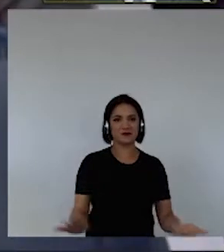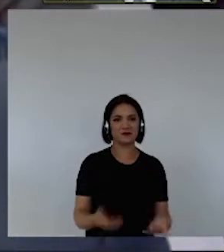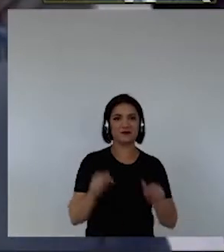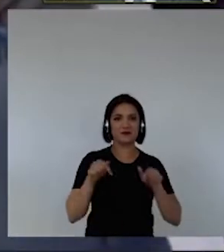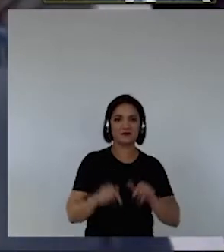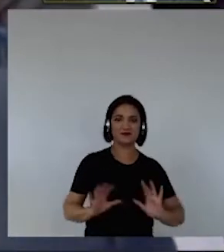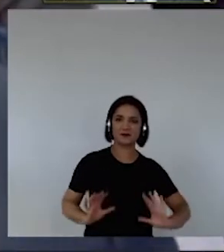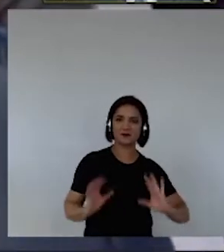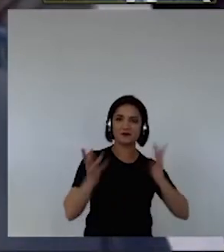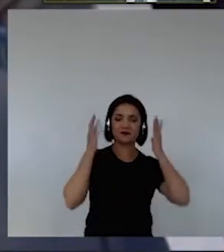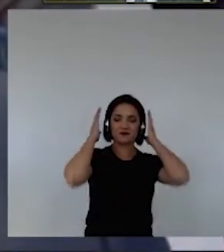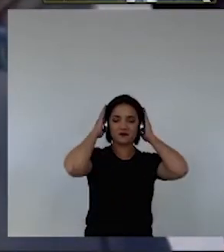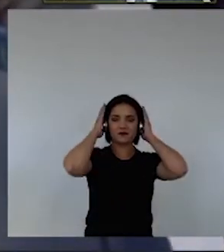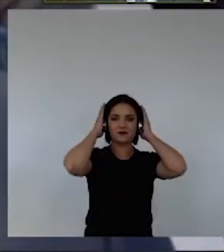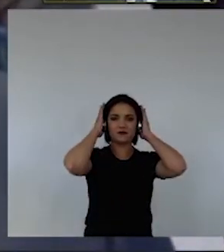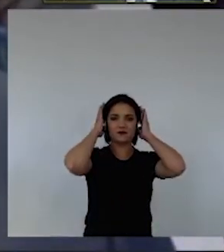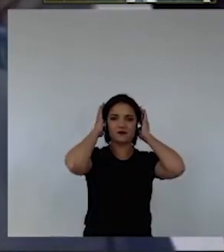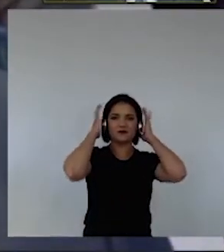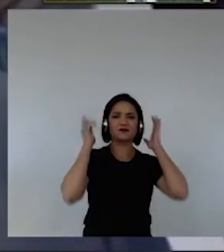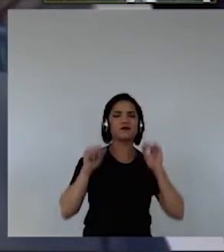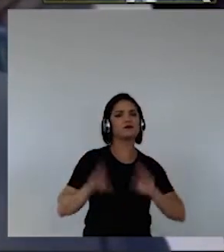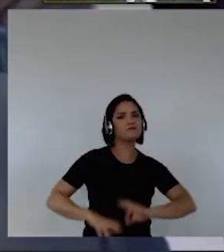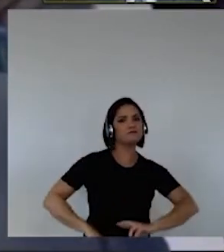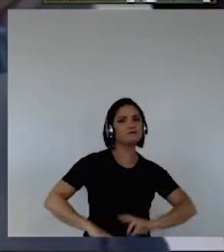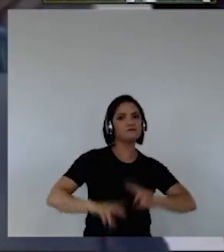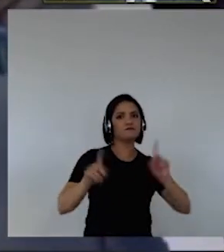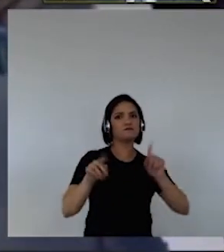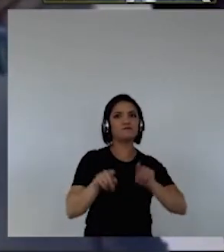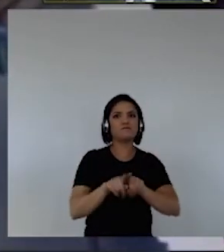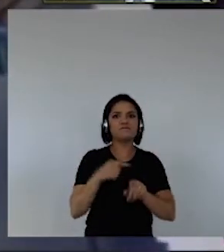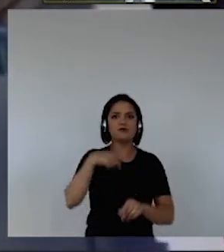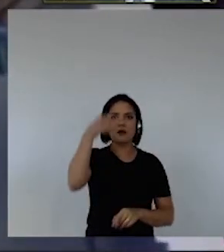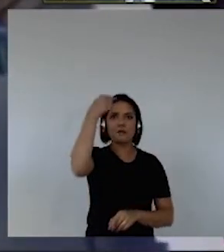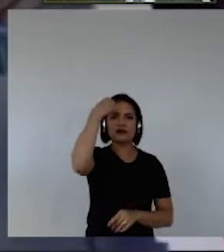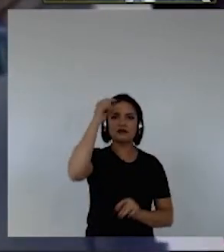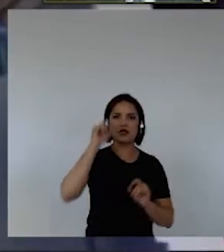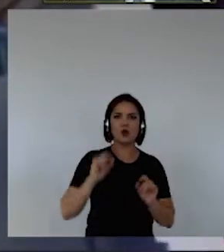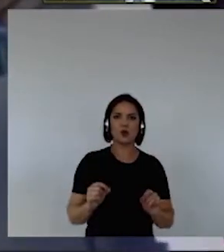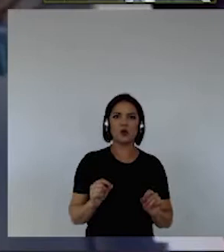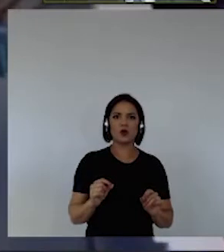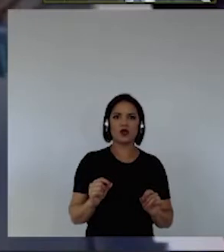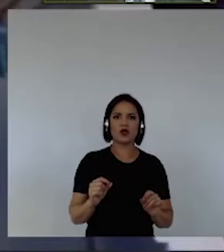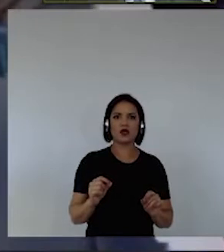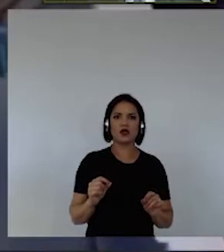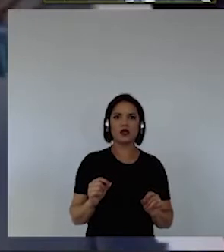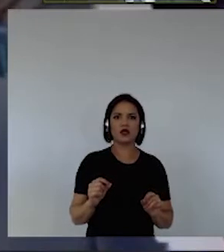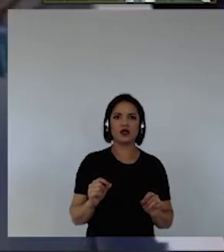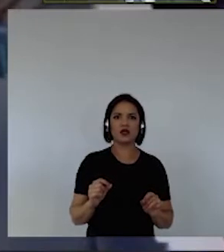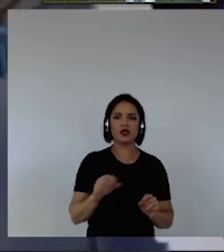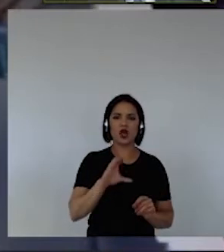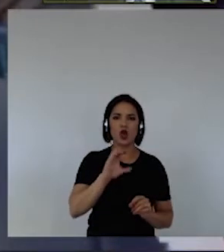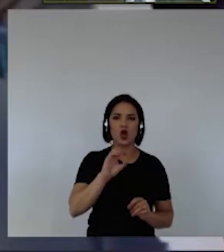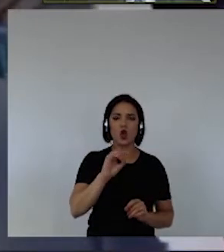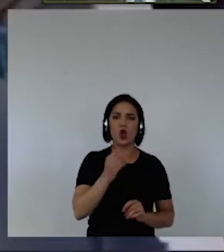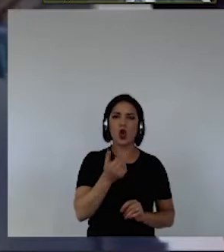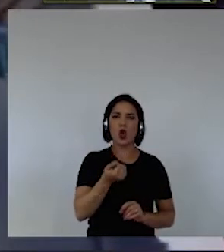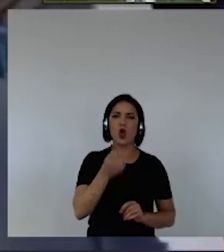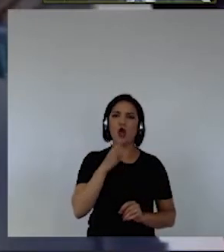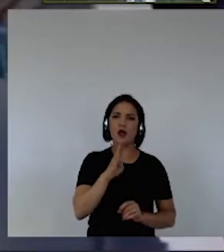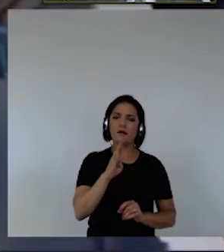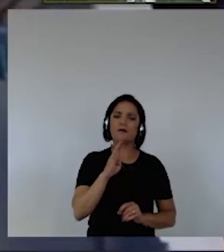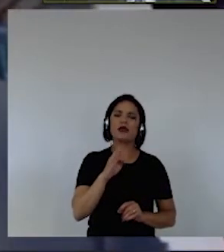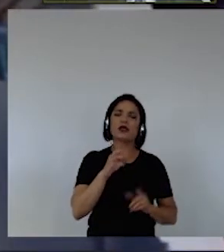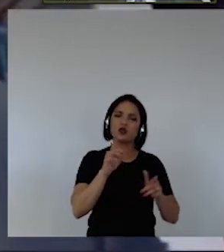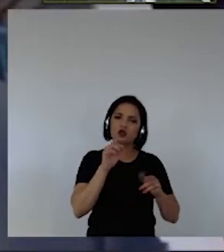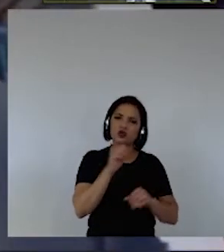nesse evento, que é um evento revolucionário. Imaginar que a cada mandato da OAB a gente faz